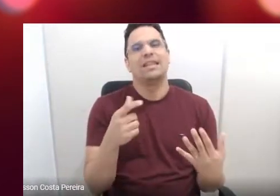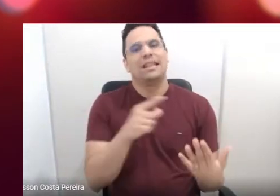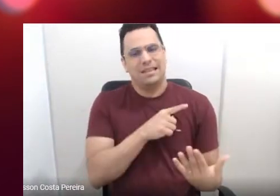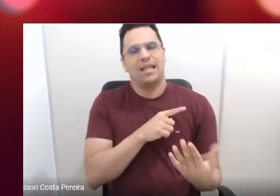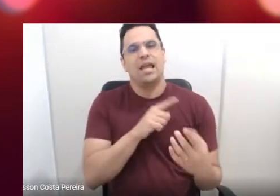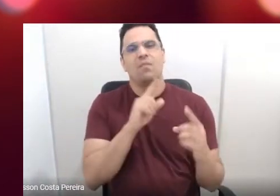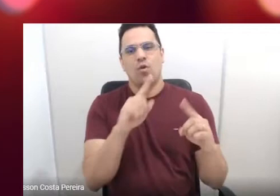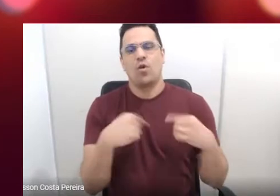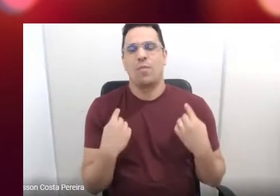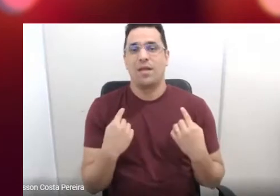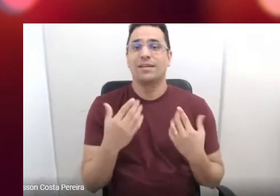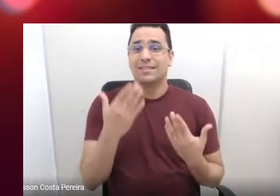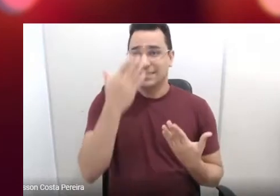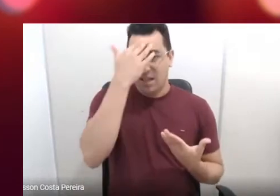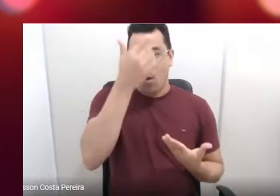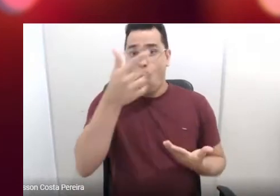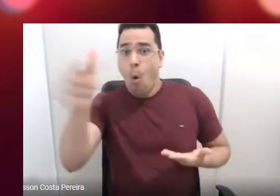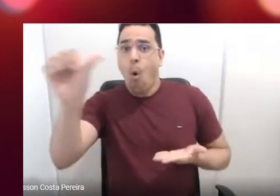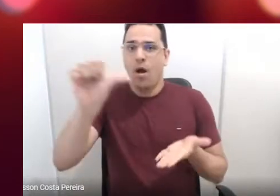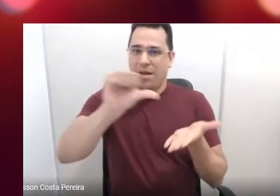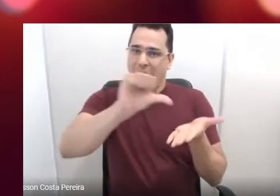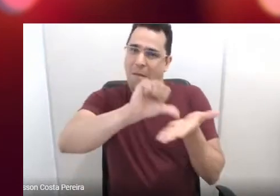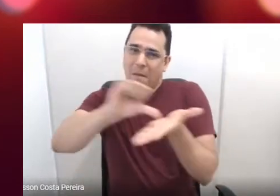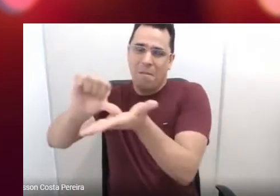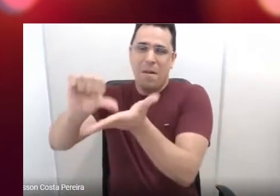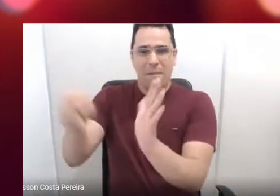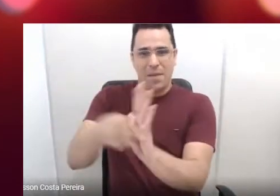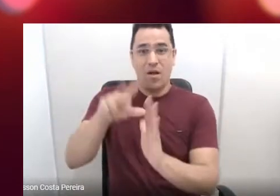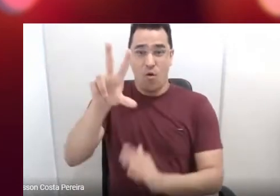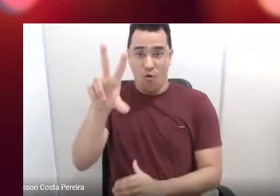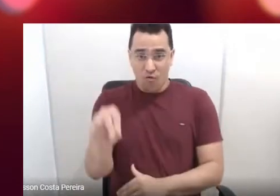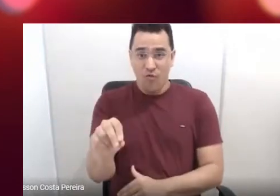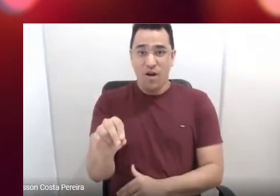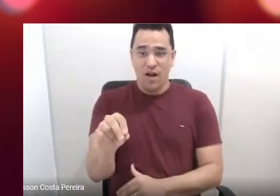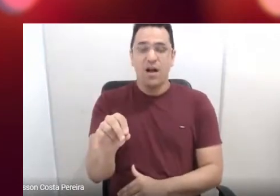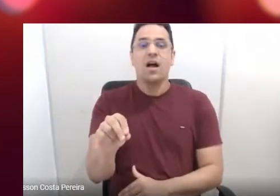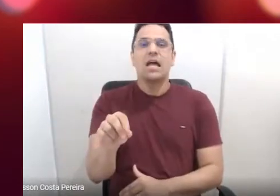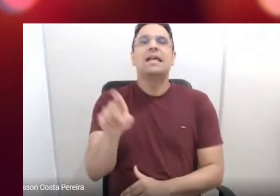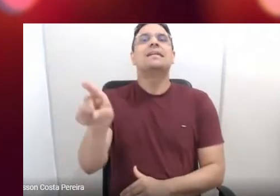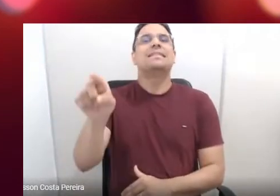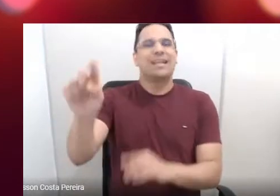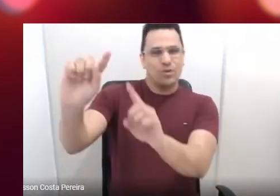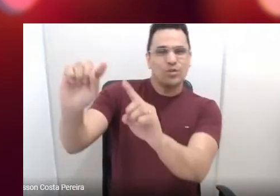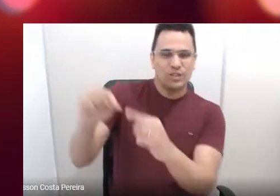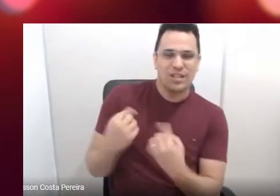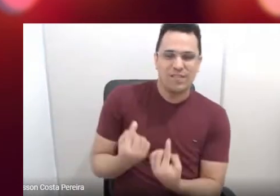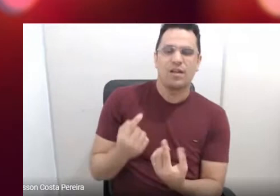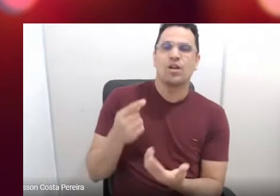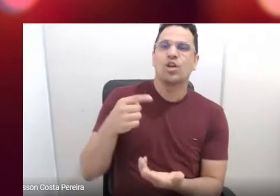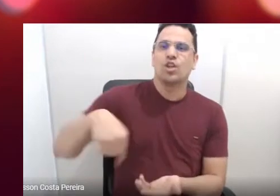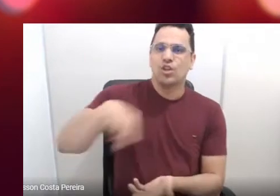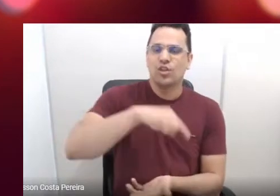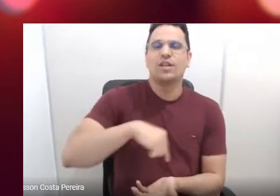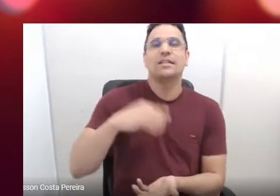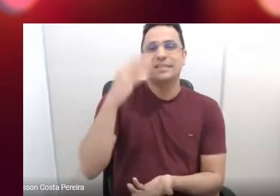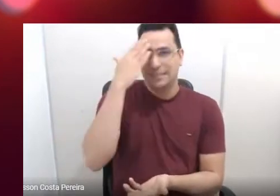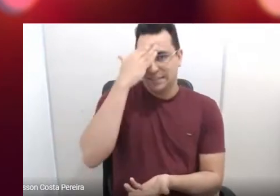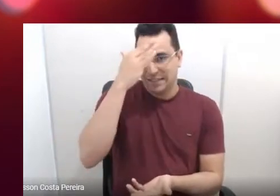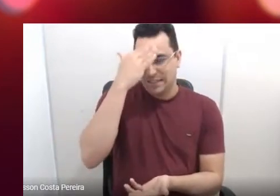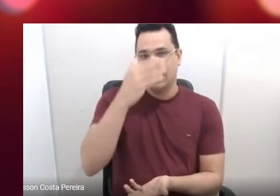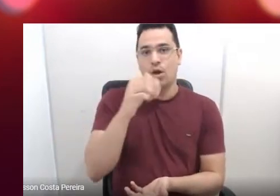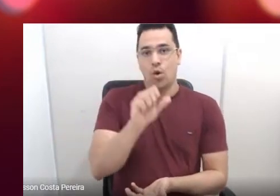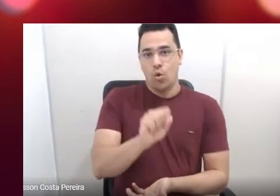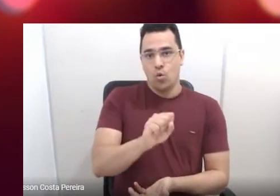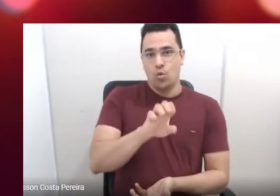às demais unidades acadêmicas do interior, este ainda também é um grande desafio. Não podemos esquecer que o SEI